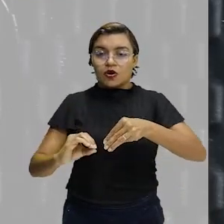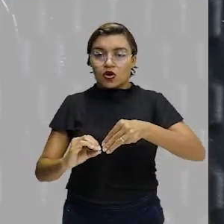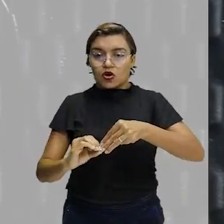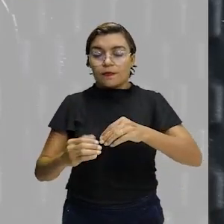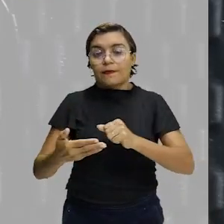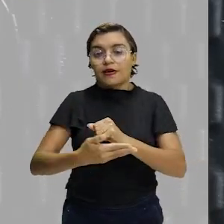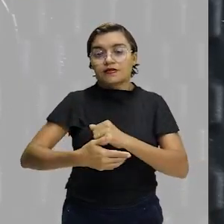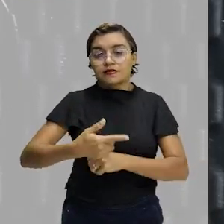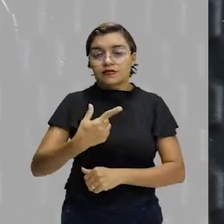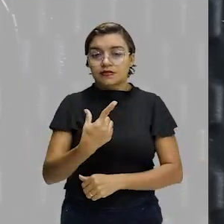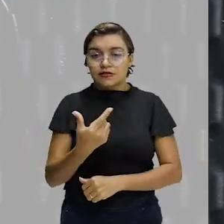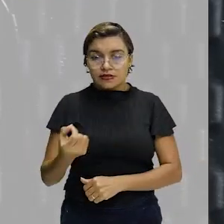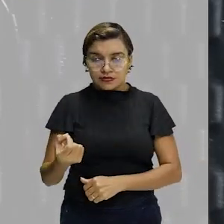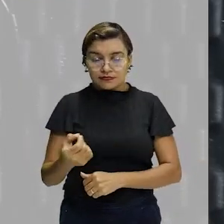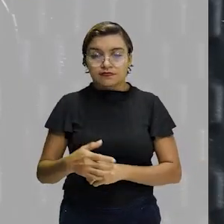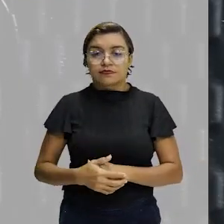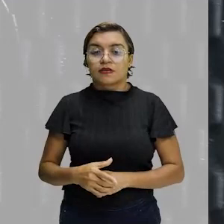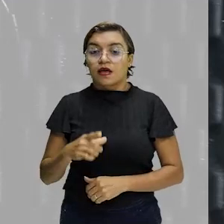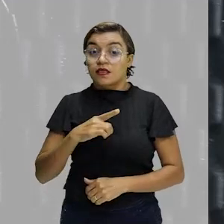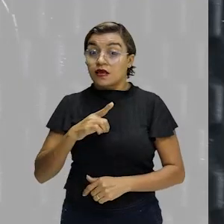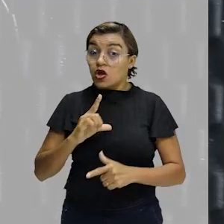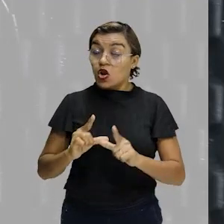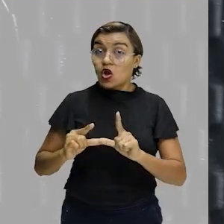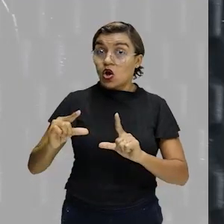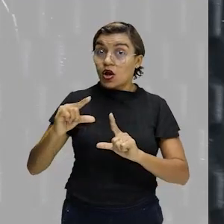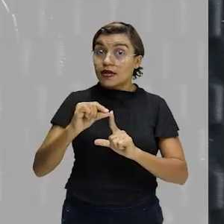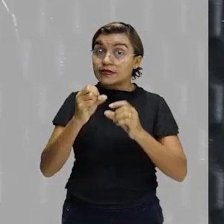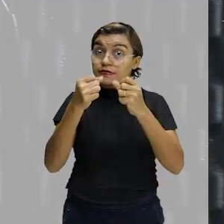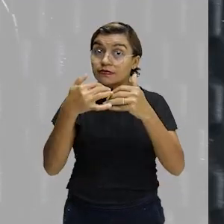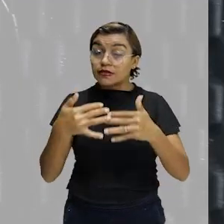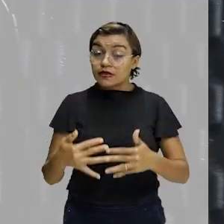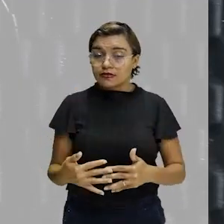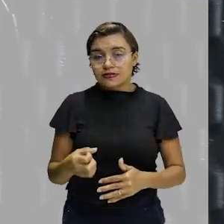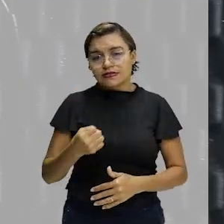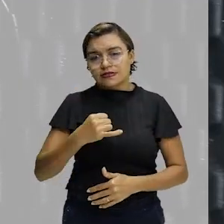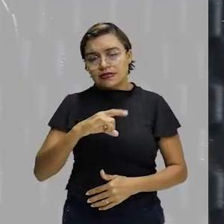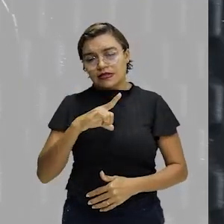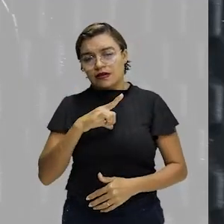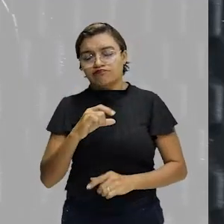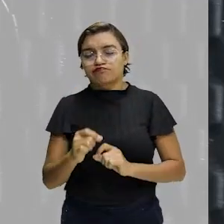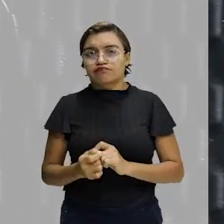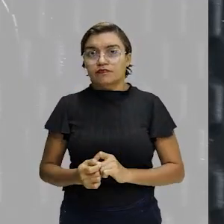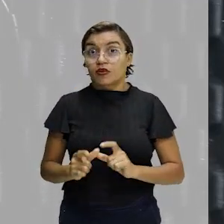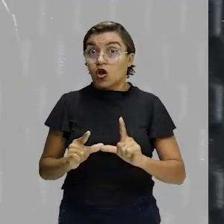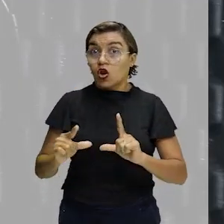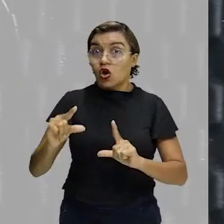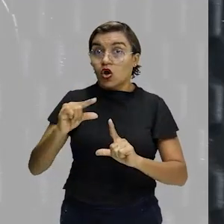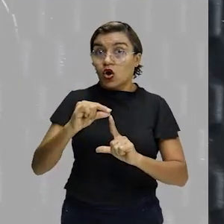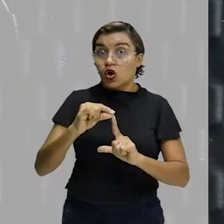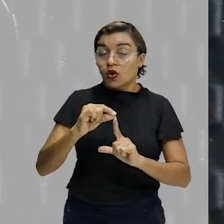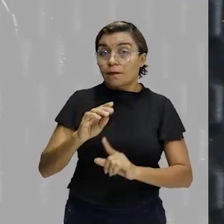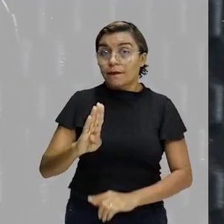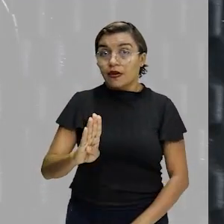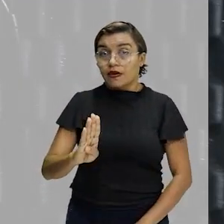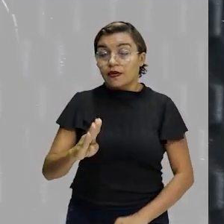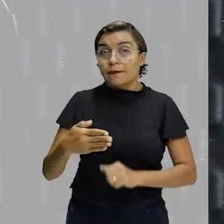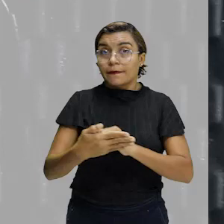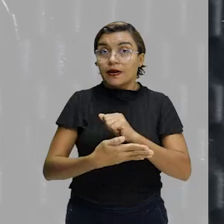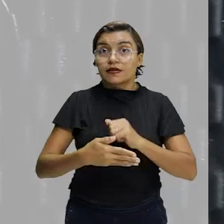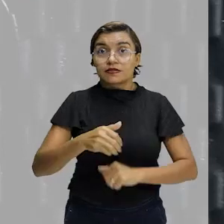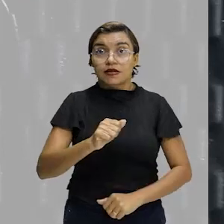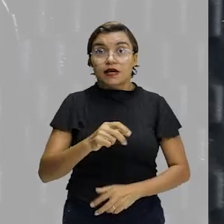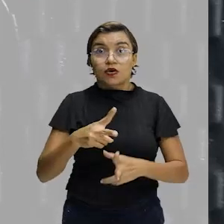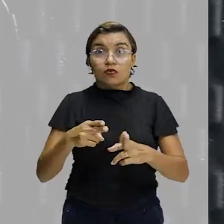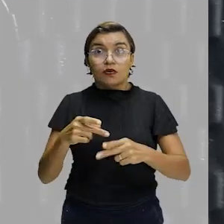estamos aplicando a definição de logaritmo, tá bom? Se eu tenho log de B na base A igual